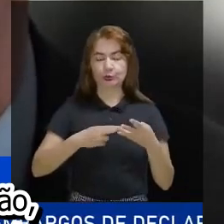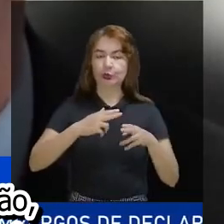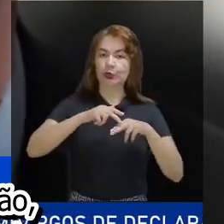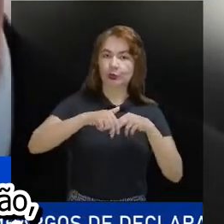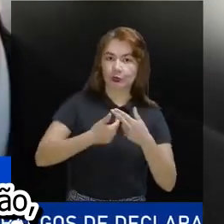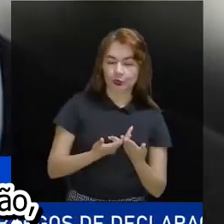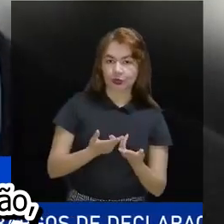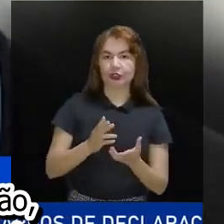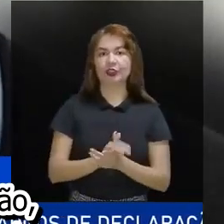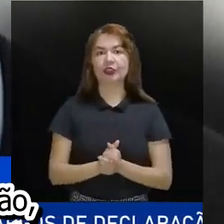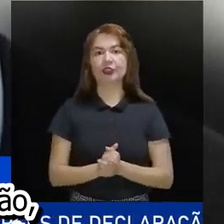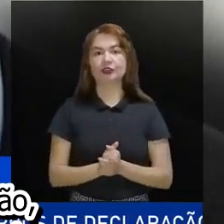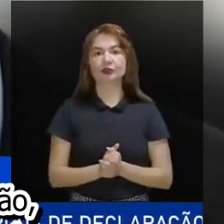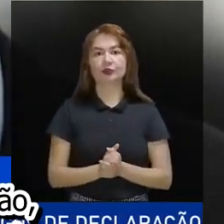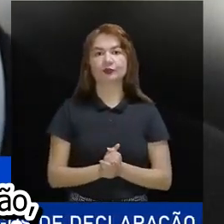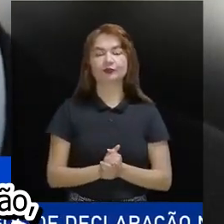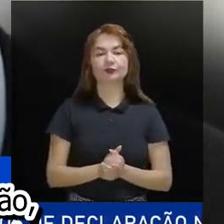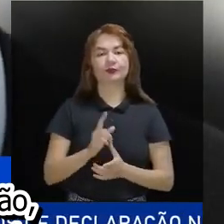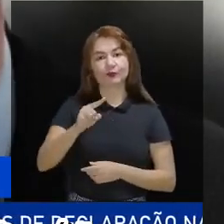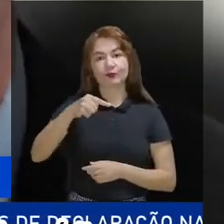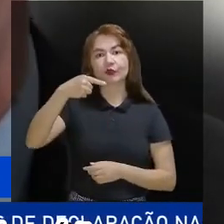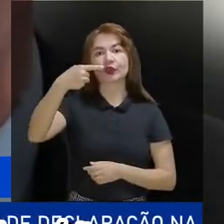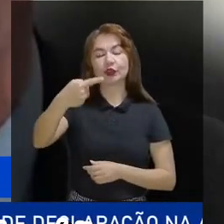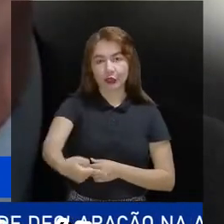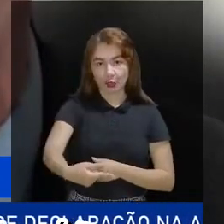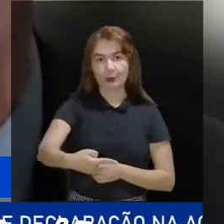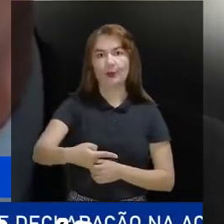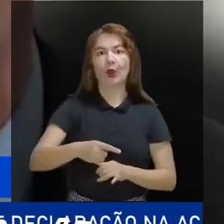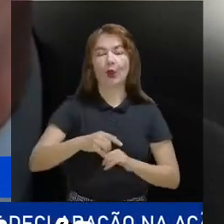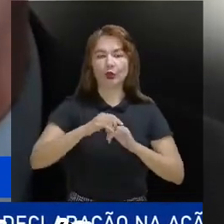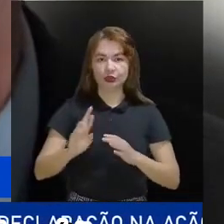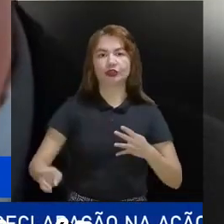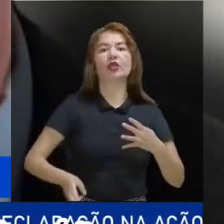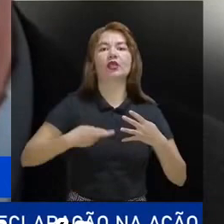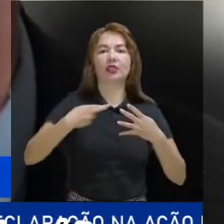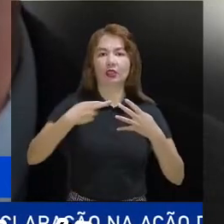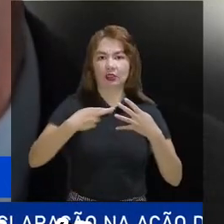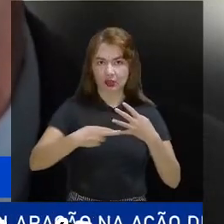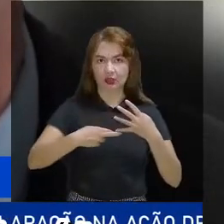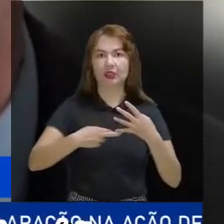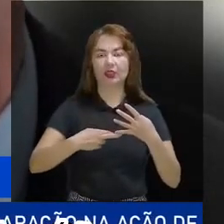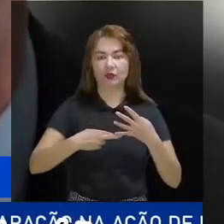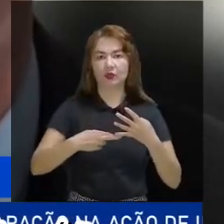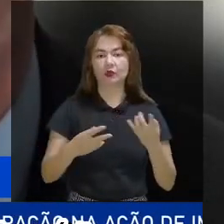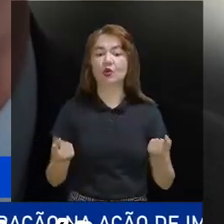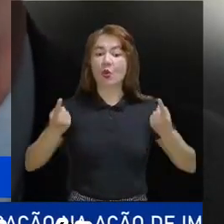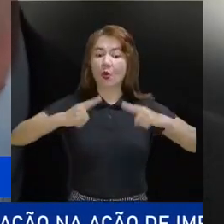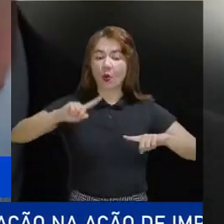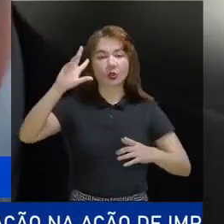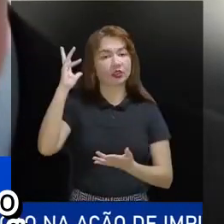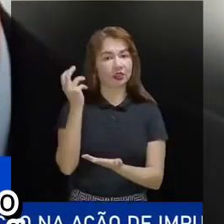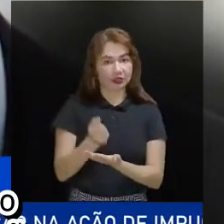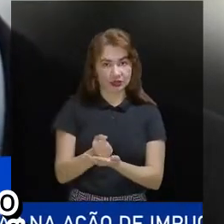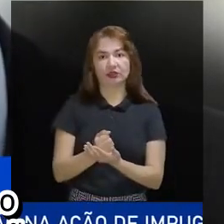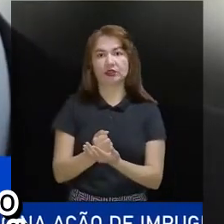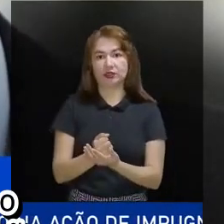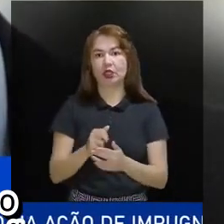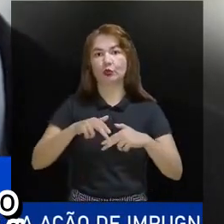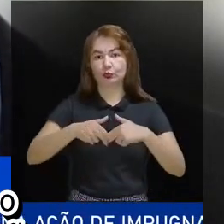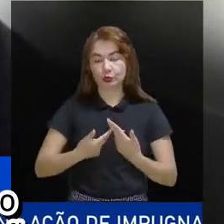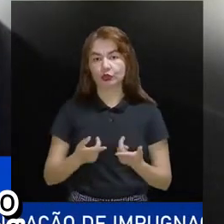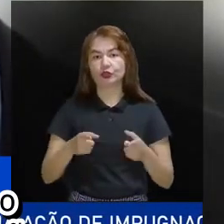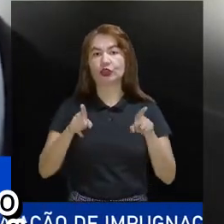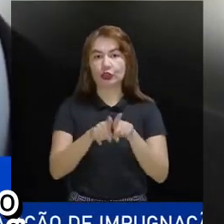ficando os eventuais inconformismos para posterior manifestação em recurso contra a decisão definitiva de mérito. Nesse